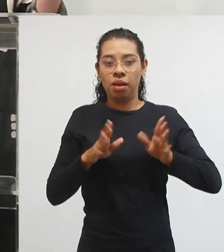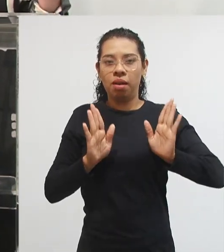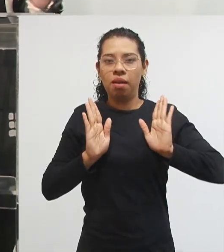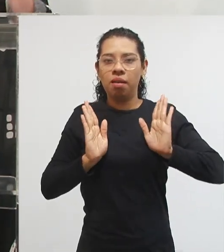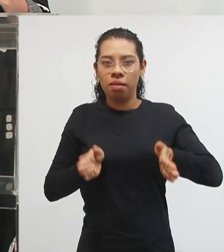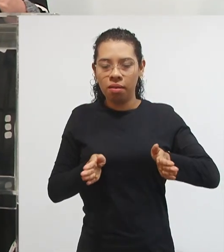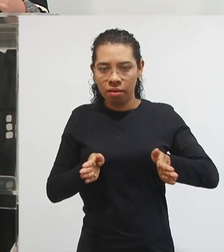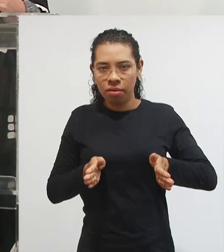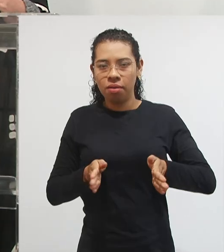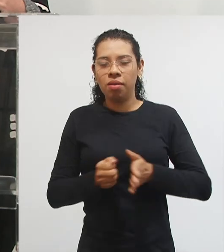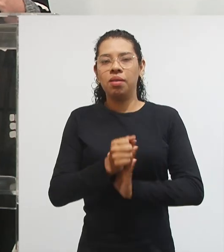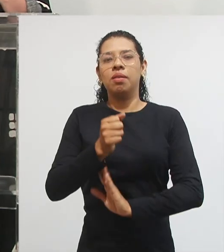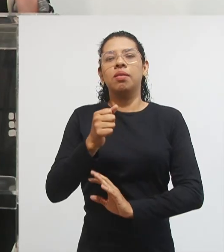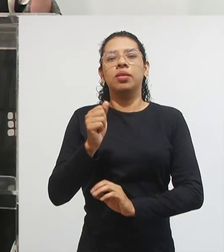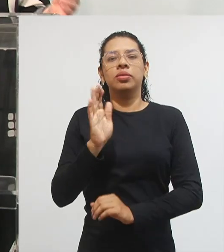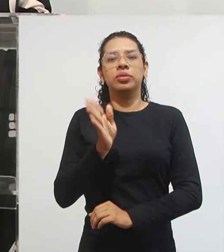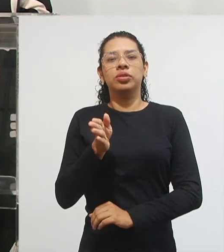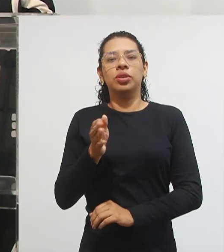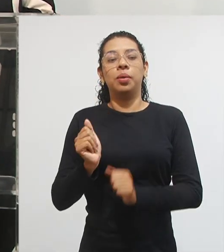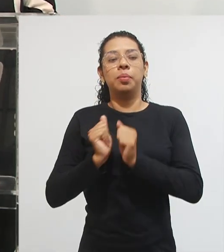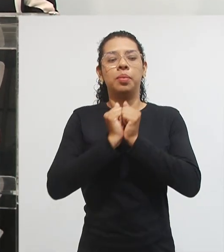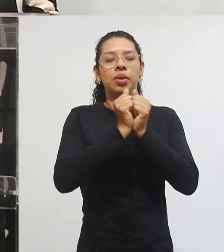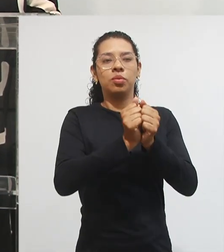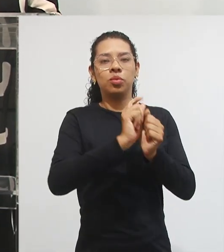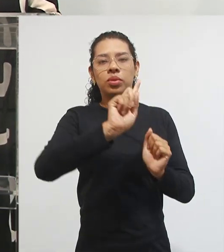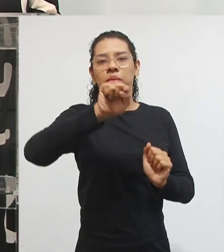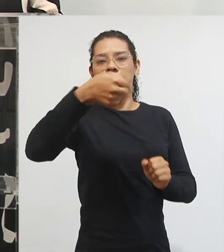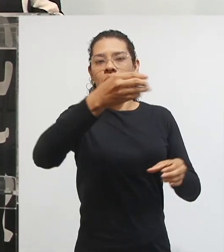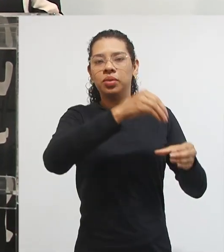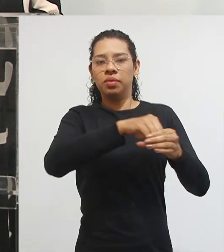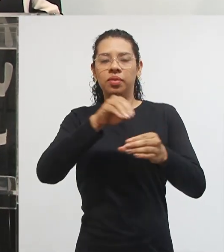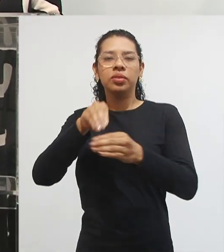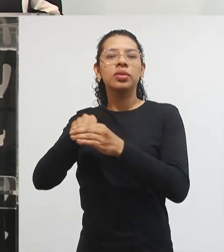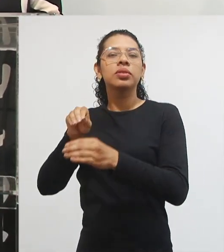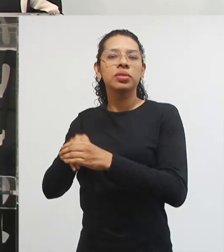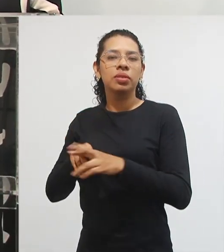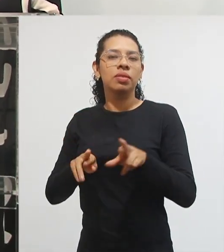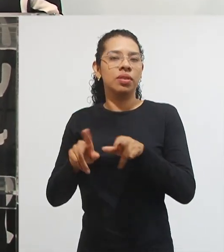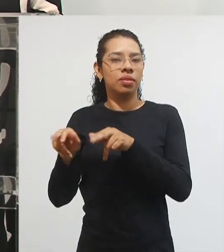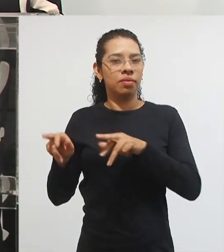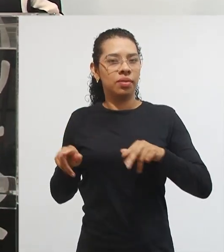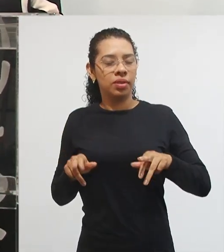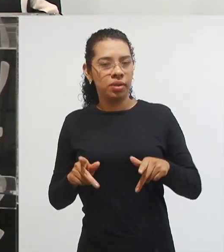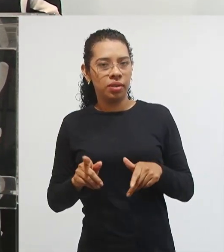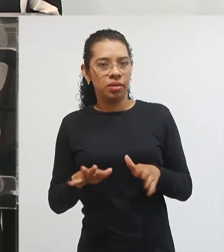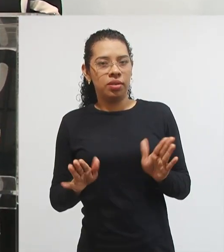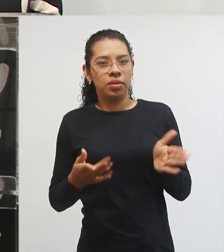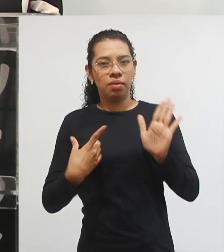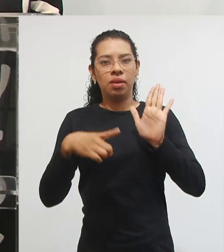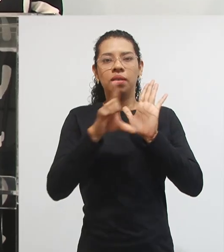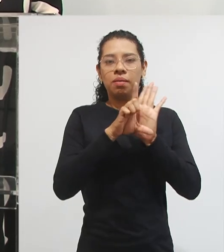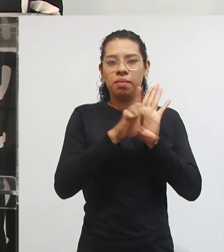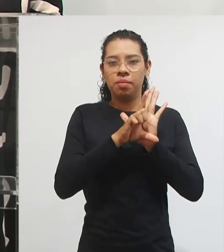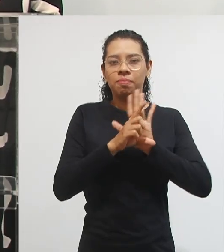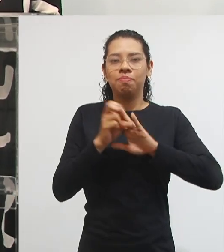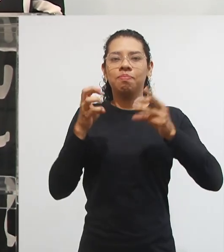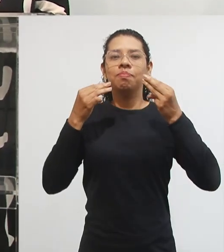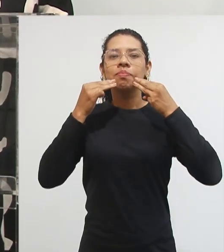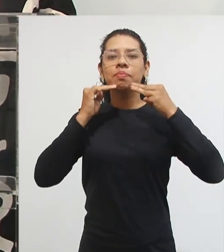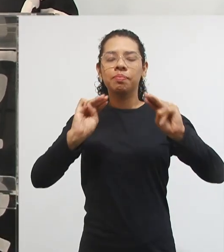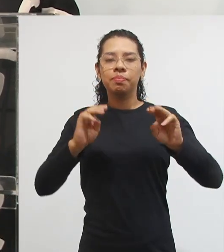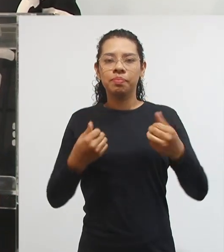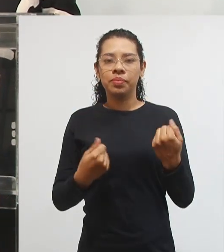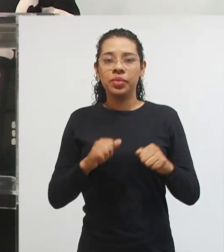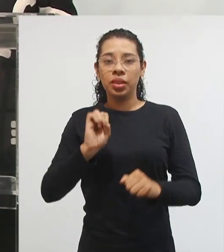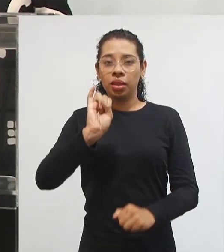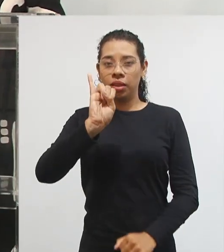muito mais do que uma pessoa só. Então, por isso que se diz que o marketing, aliás, se diz não, é lei, né? O marketing ele deve ser impessoal,